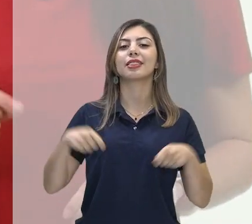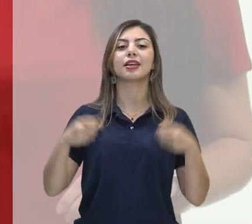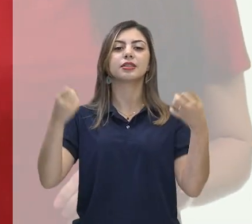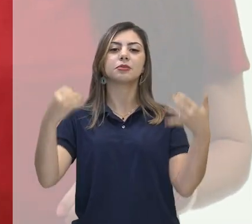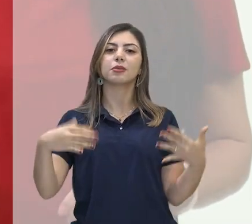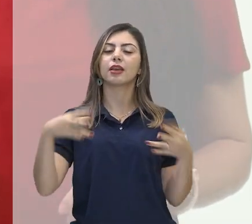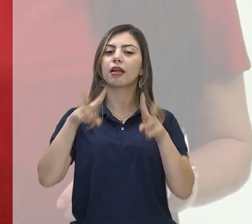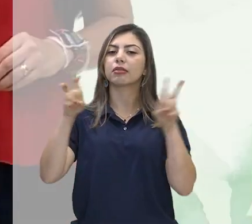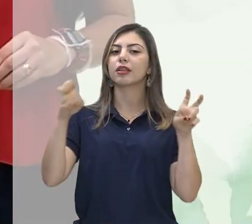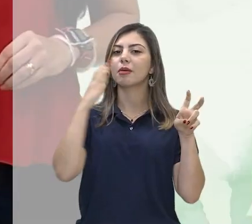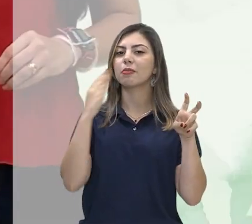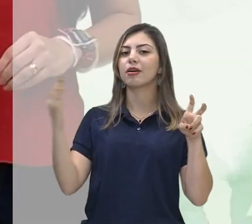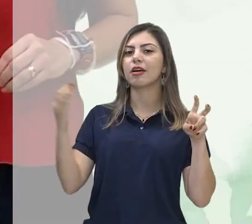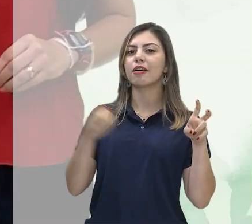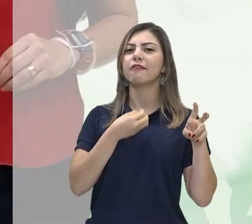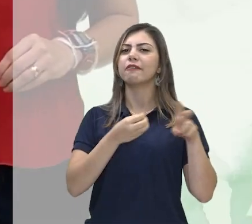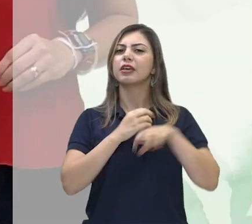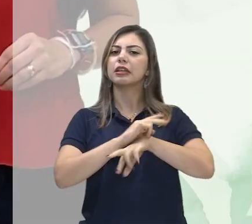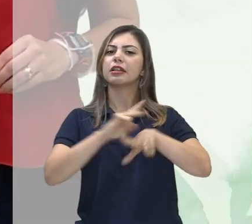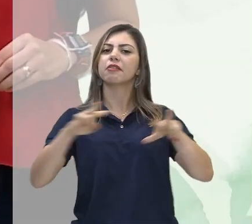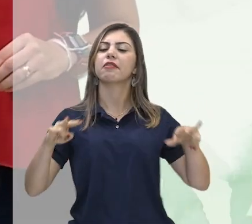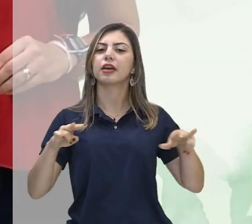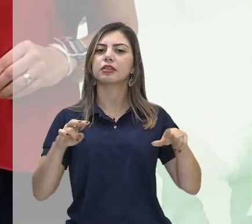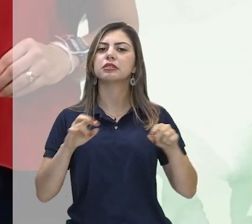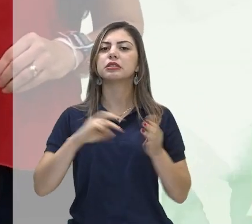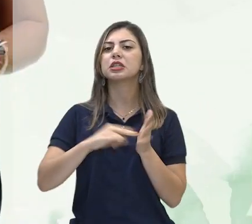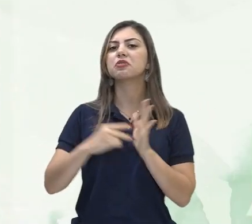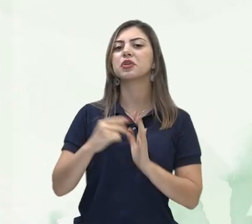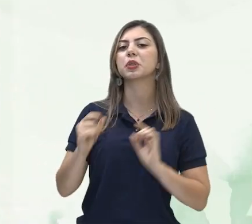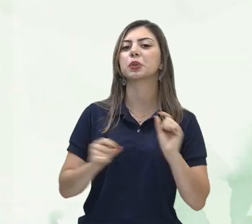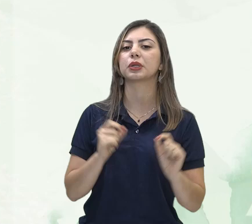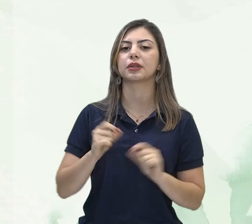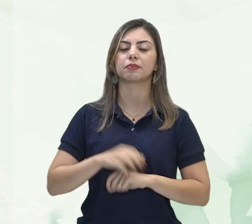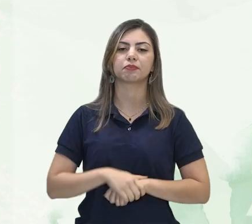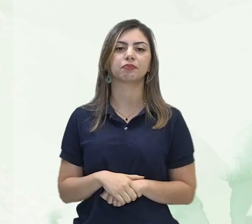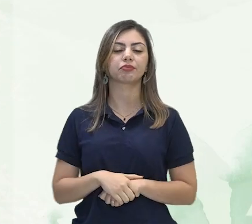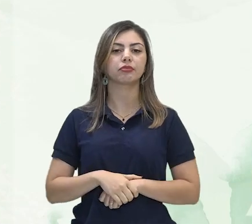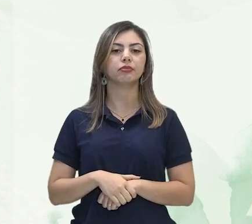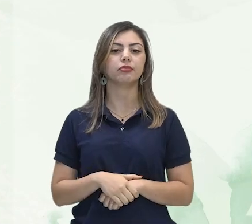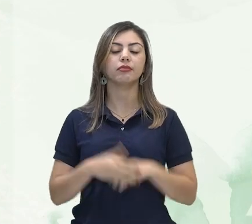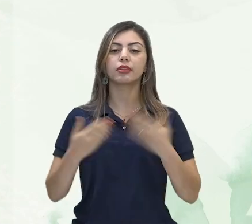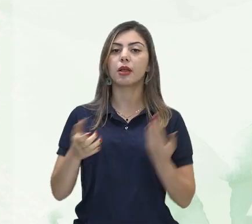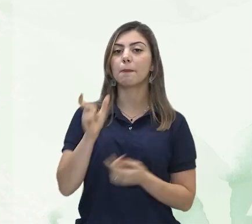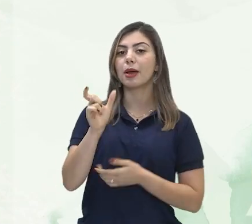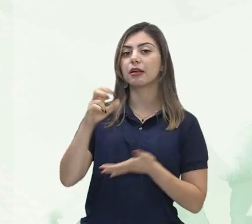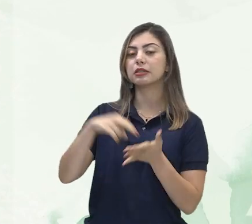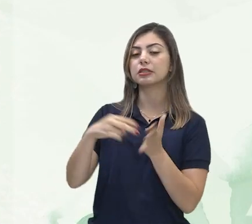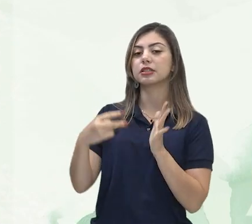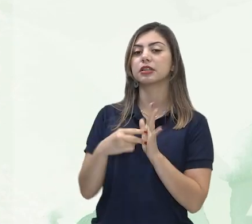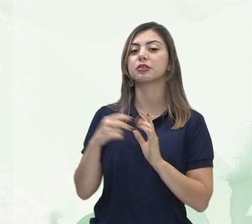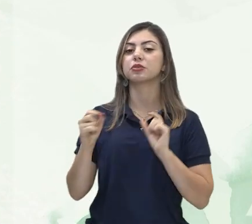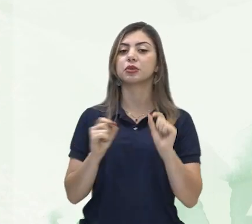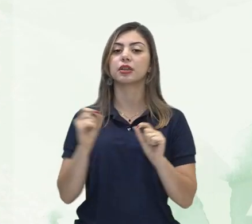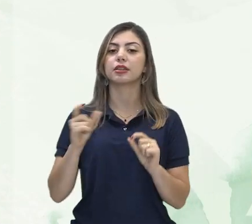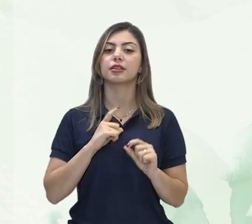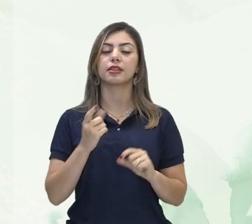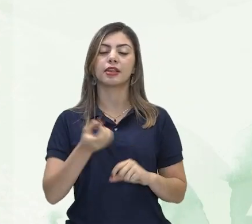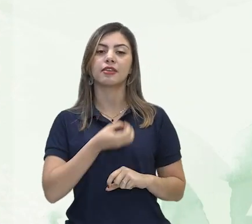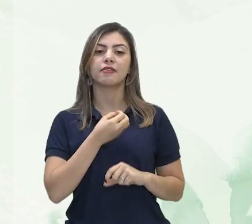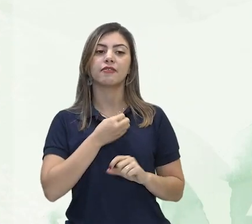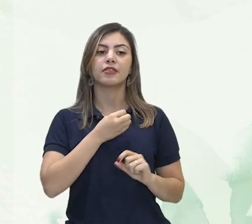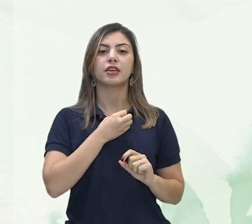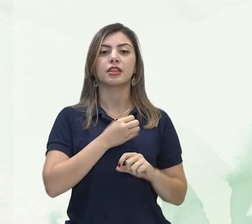sobre biodiversidade. O que quer dizer biodiversidade? Esse termo quer dizer a riqueza e a variedade de espécies